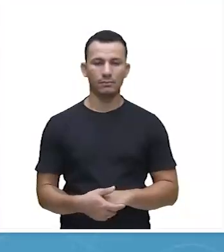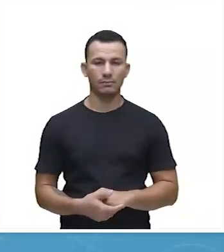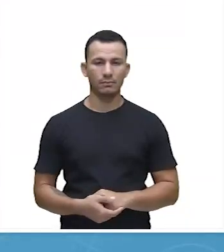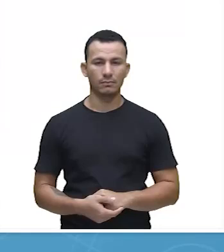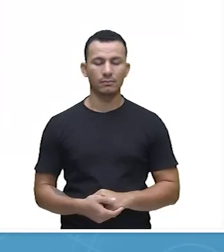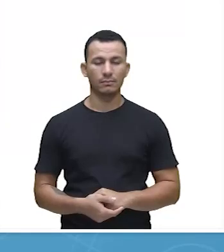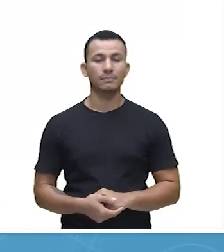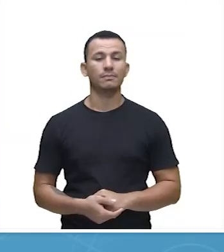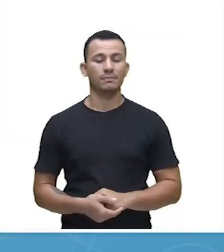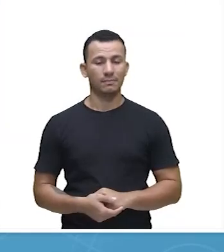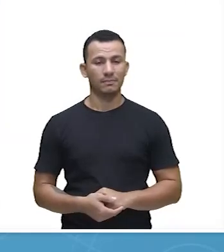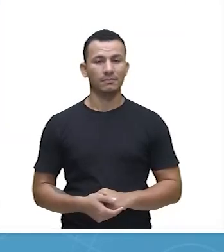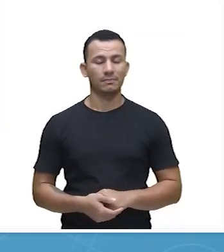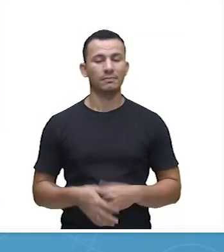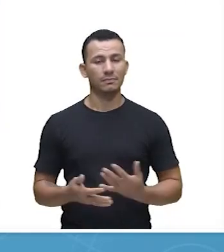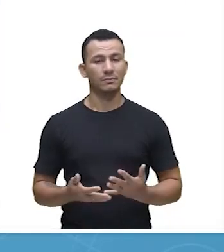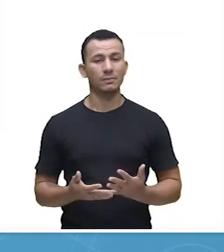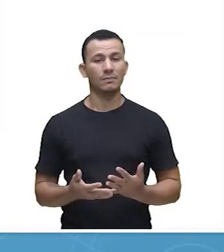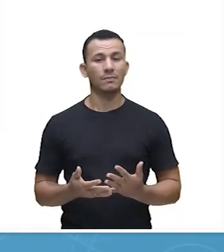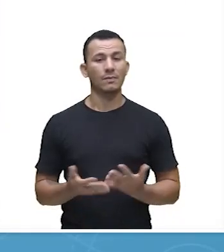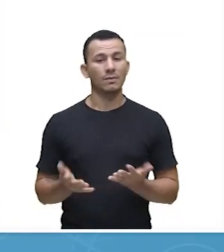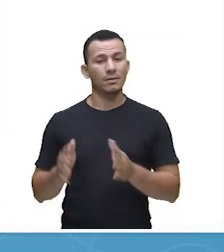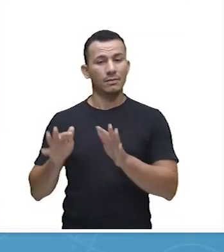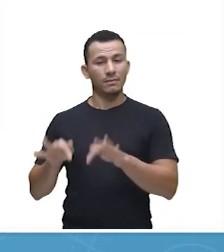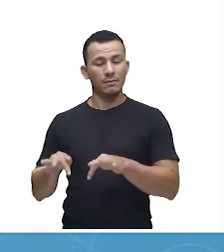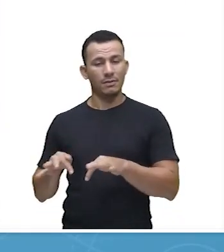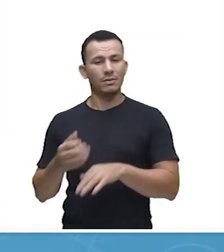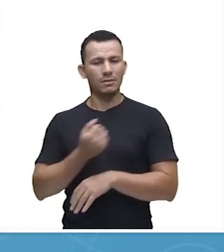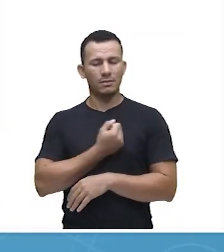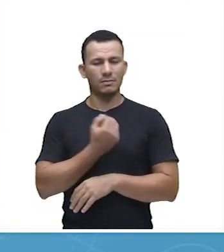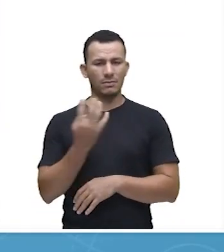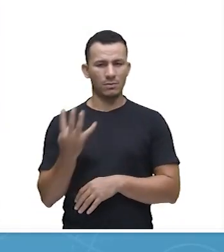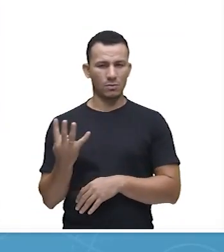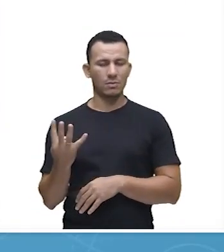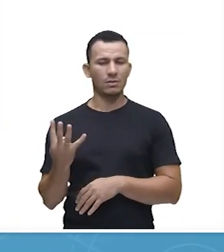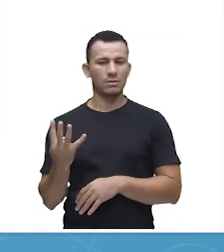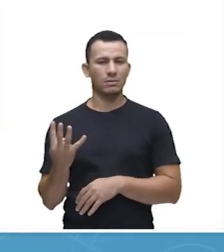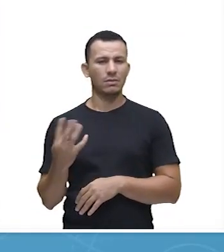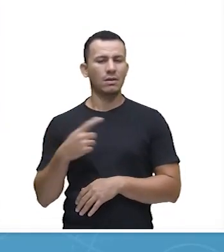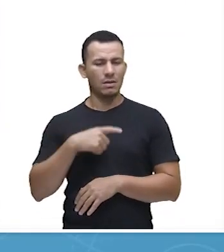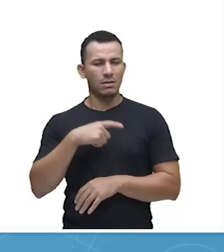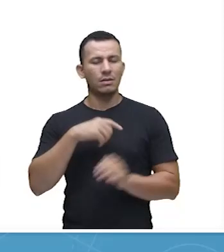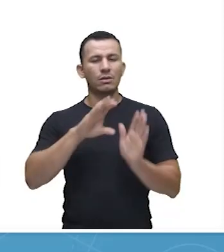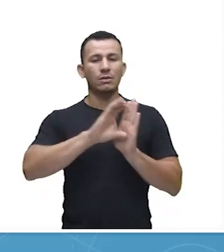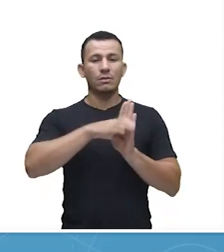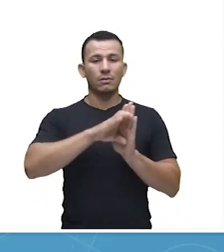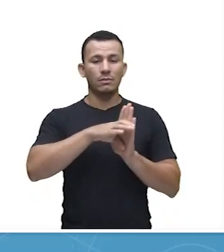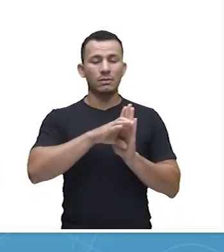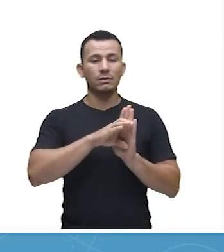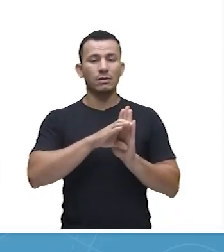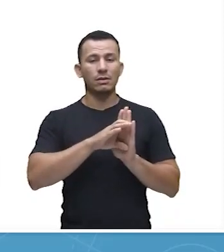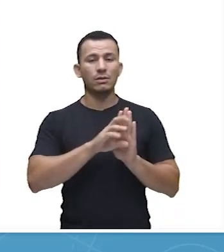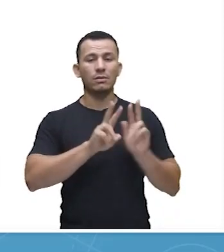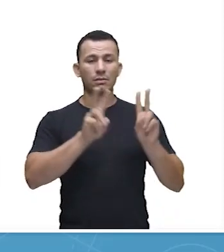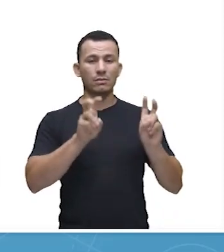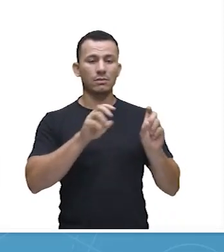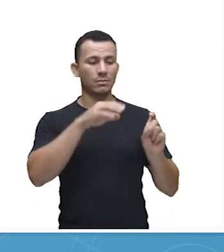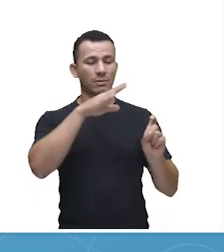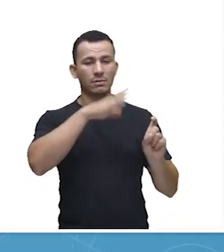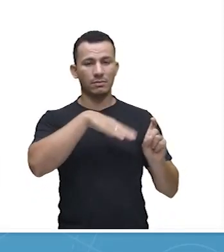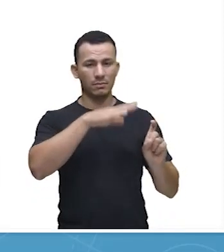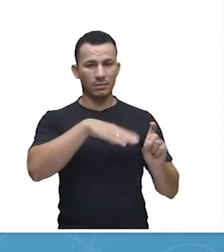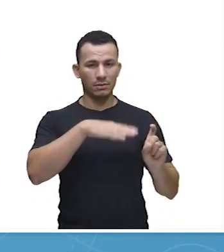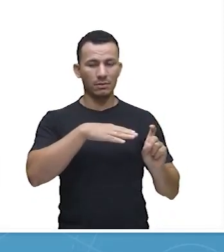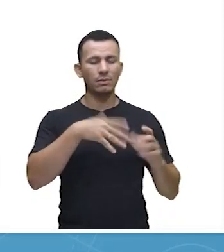Muito bem, então nessa última questão, tínhamos aí possíveis conceitos para mito. Então, qual que era o